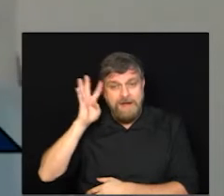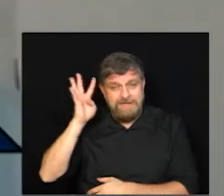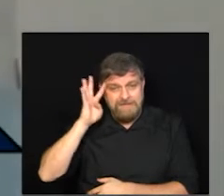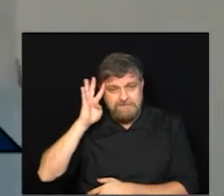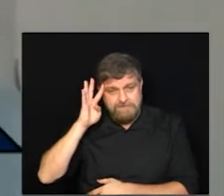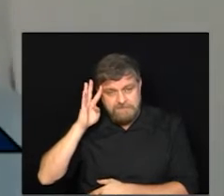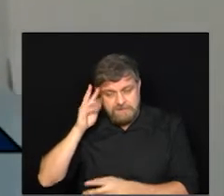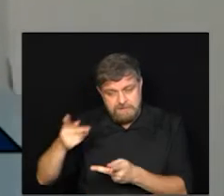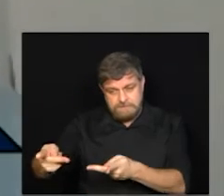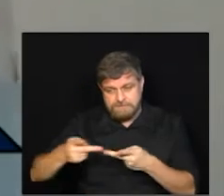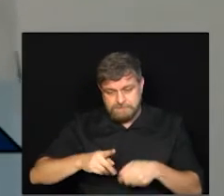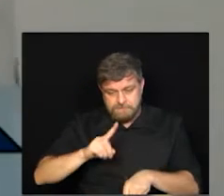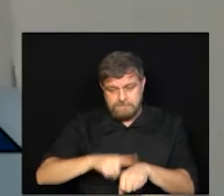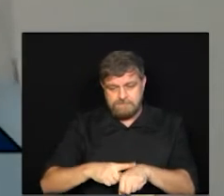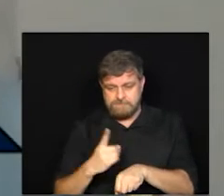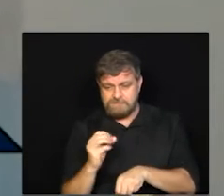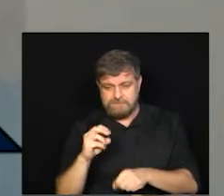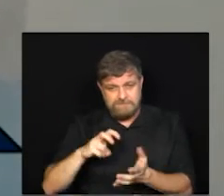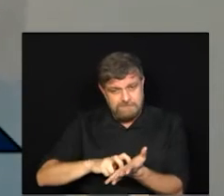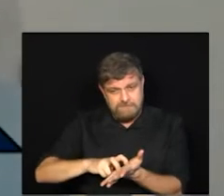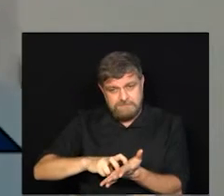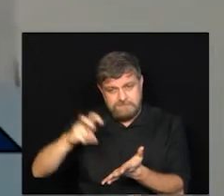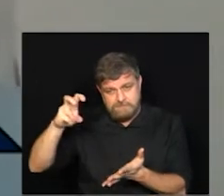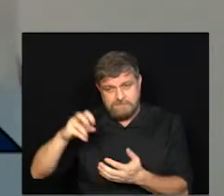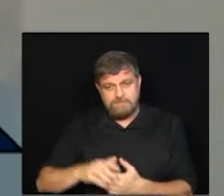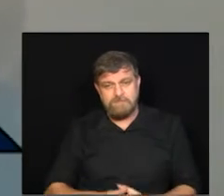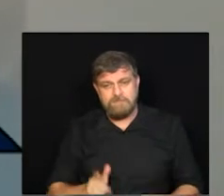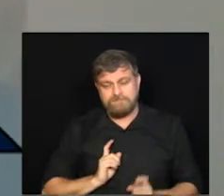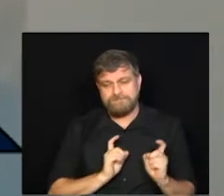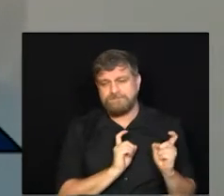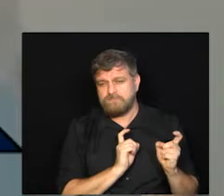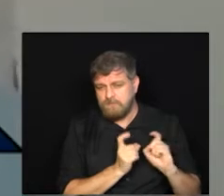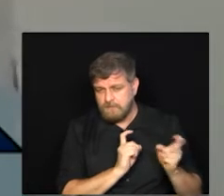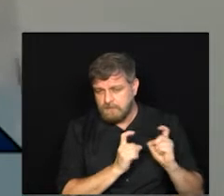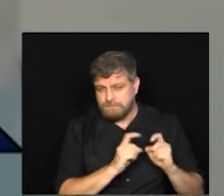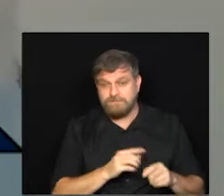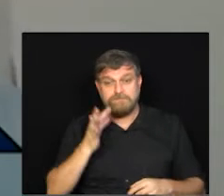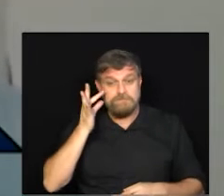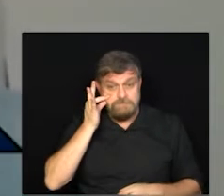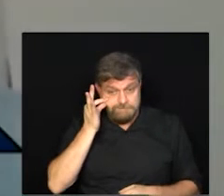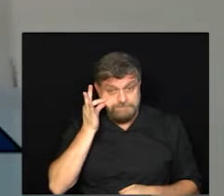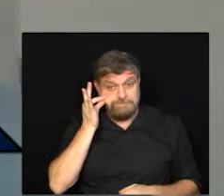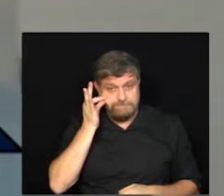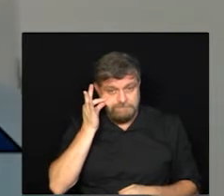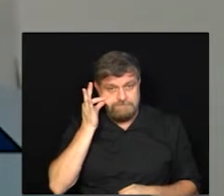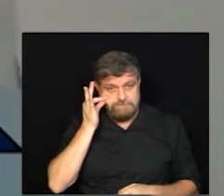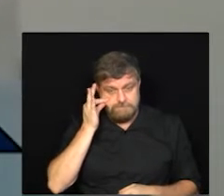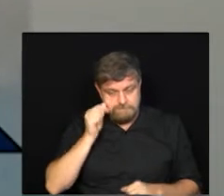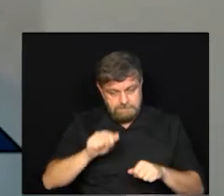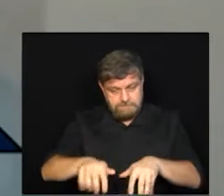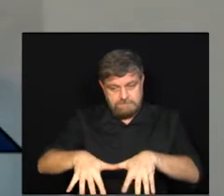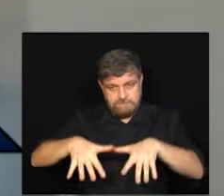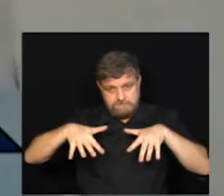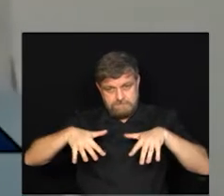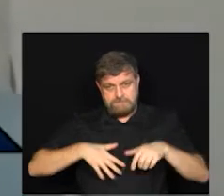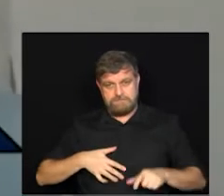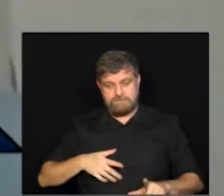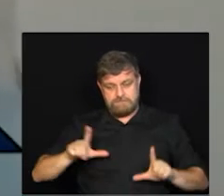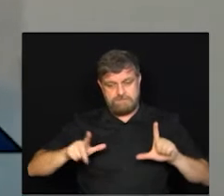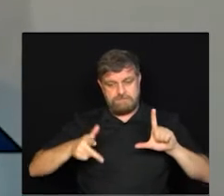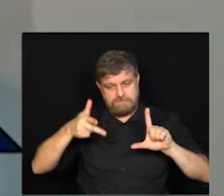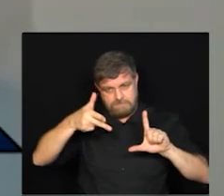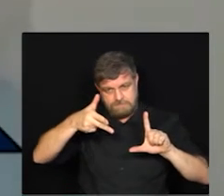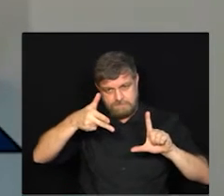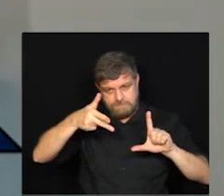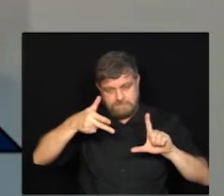fica o convite, às 10 horas da manhã, ela se reunirá presencialmente no plenário, com transmissão ao vivo pela